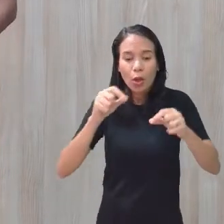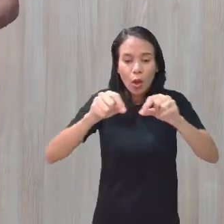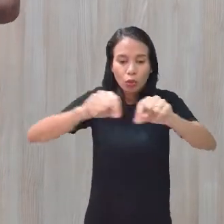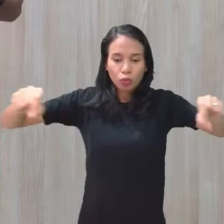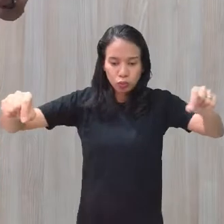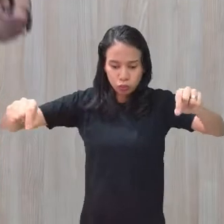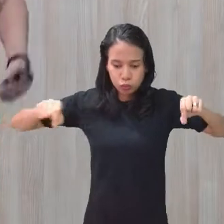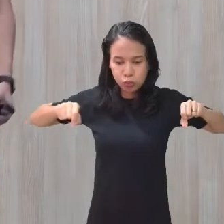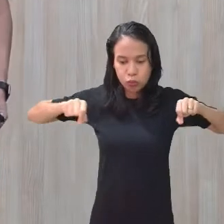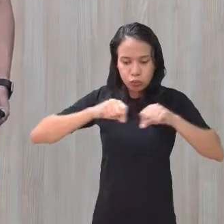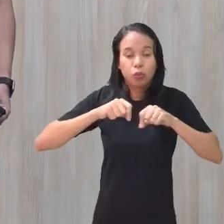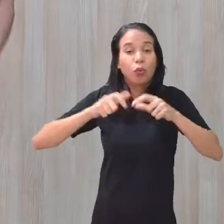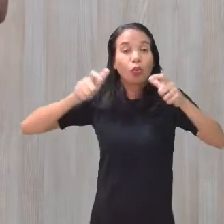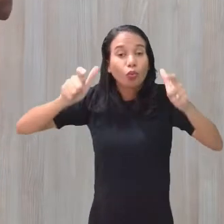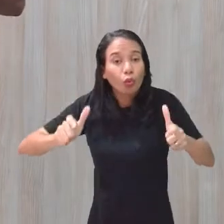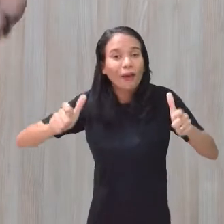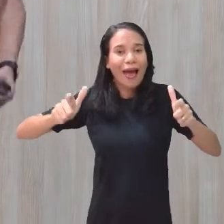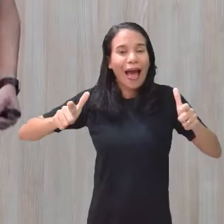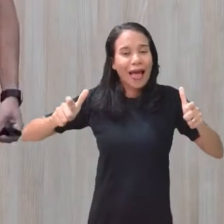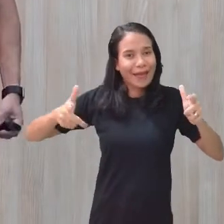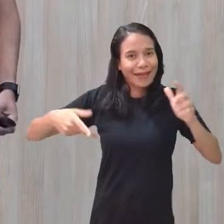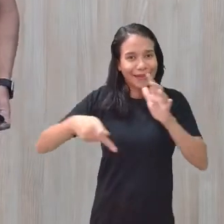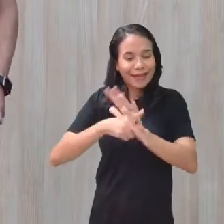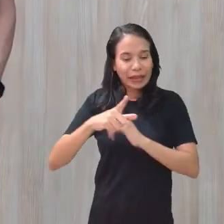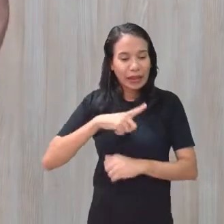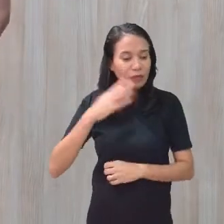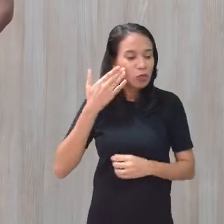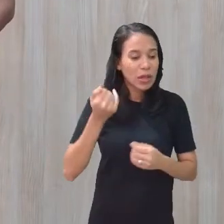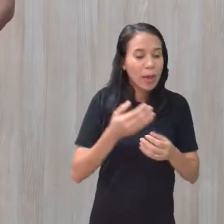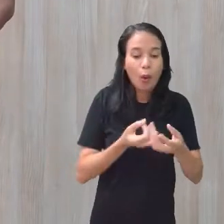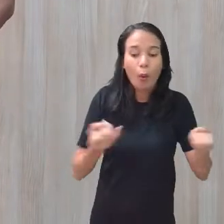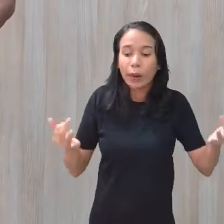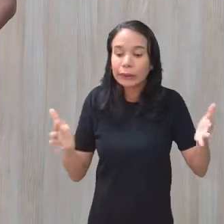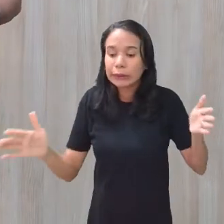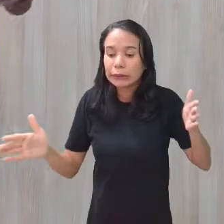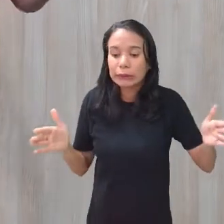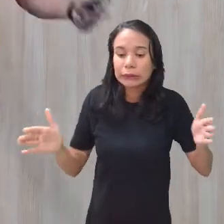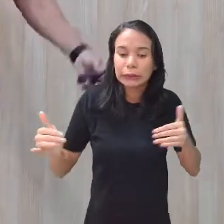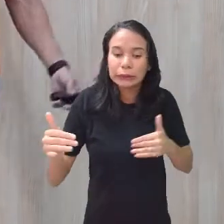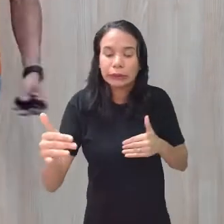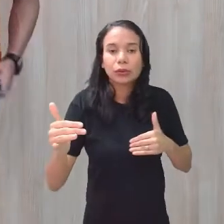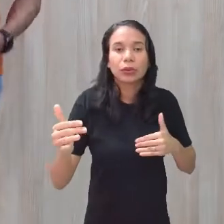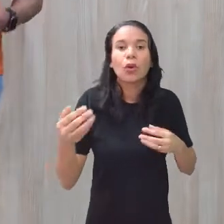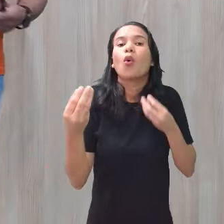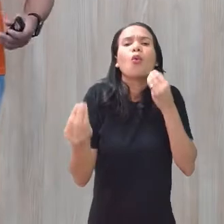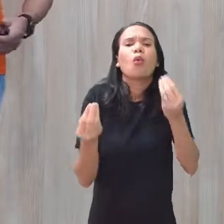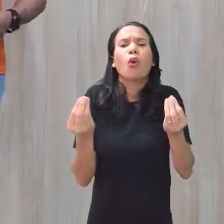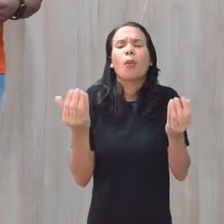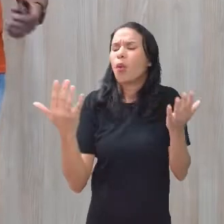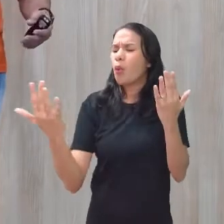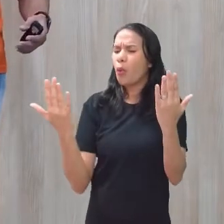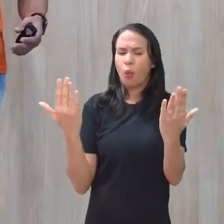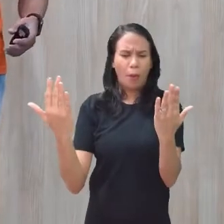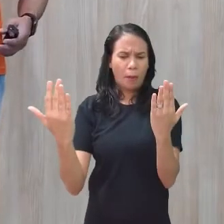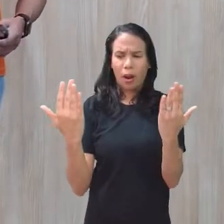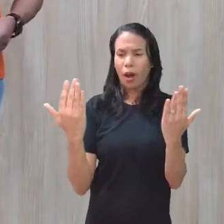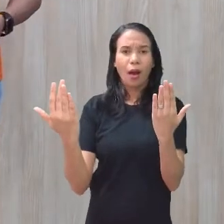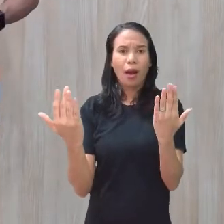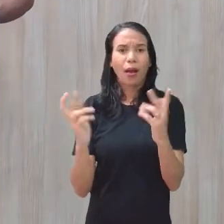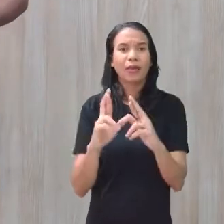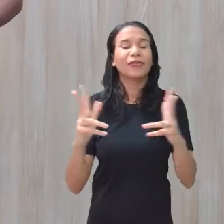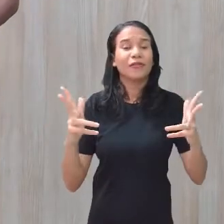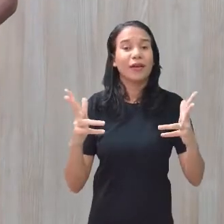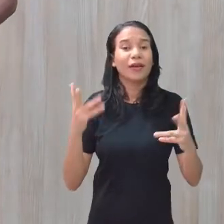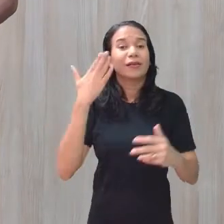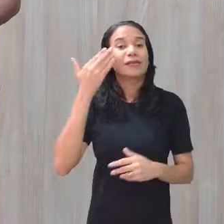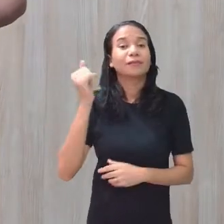das suas terras, das suas posses. Não tinham como comparar, eles comparavam de forma diferente, para